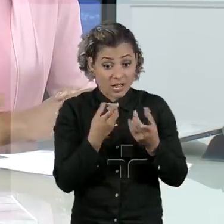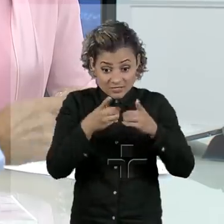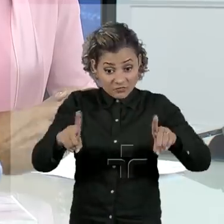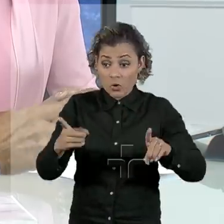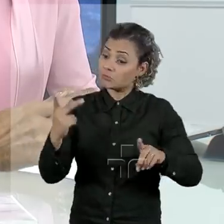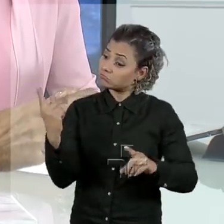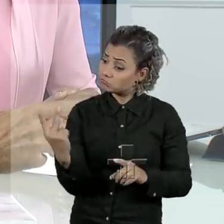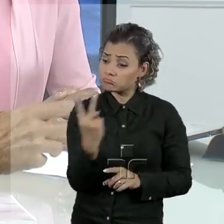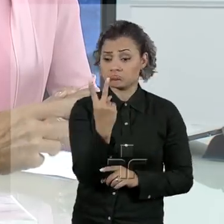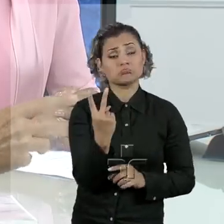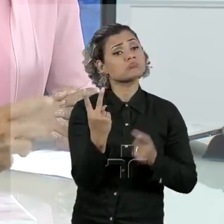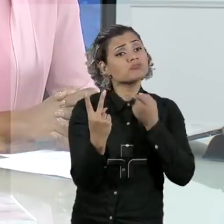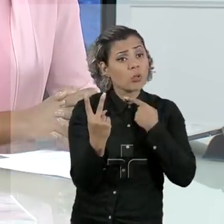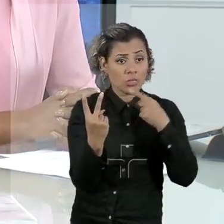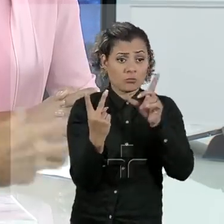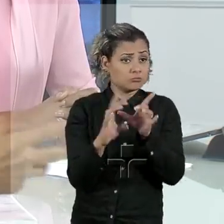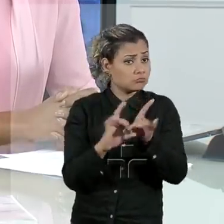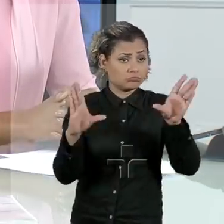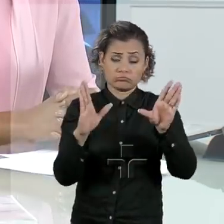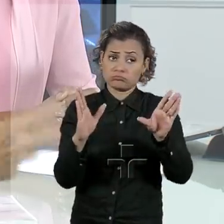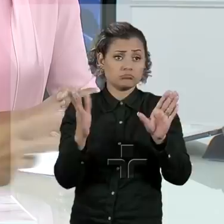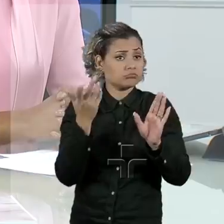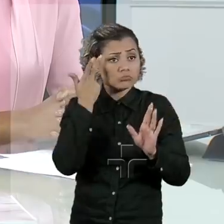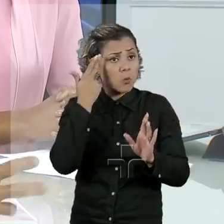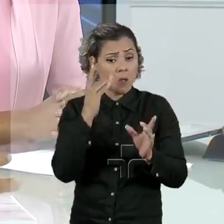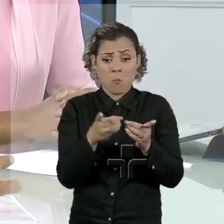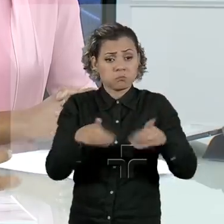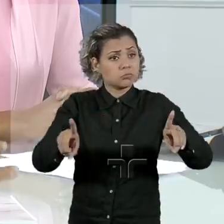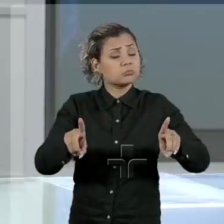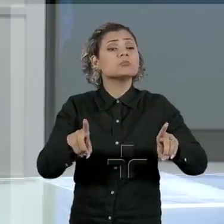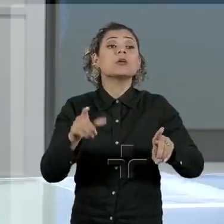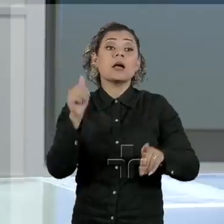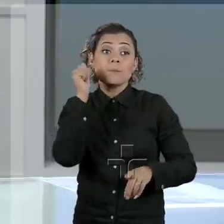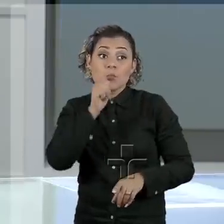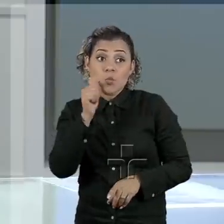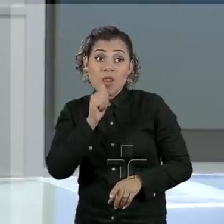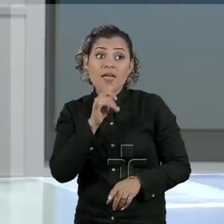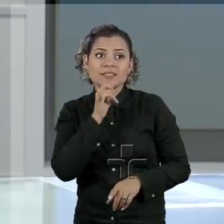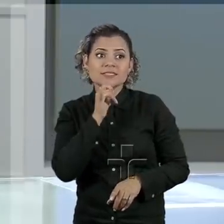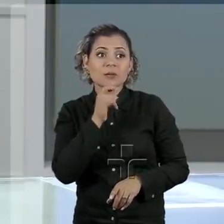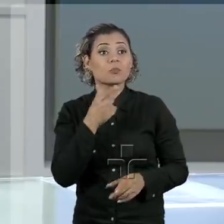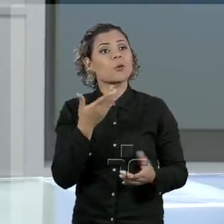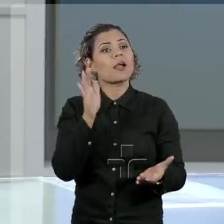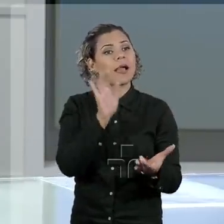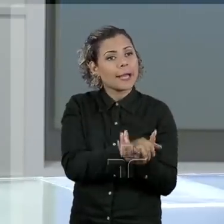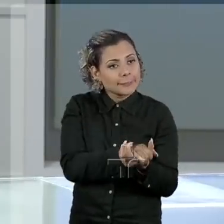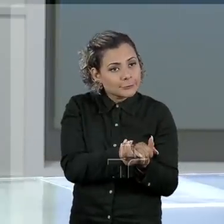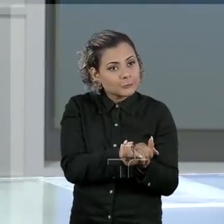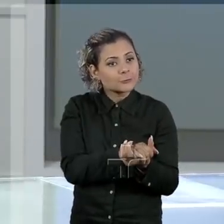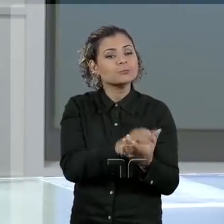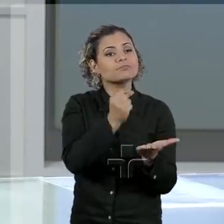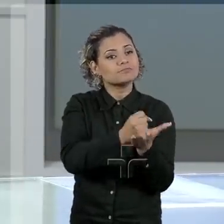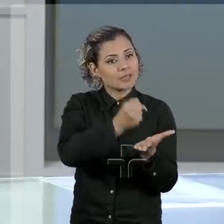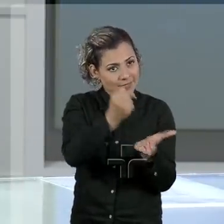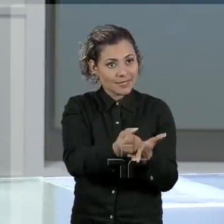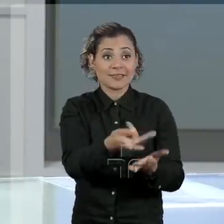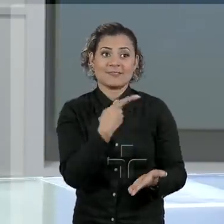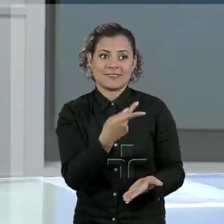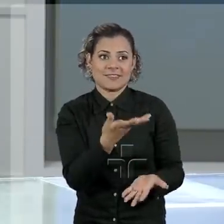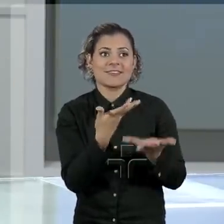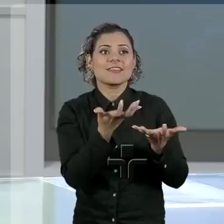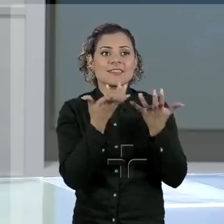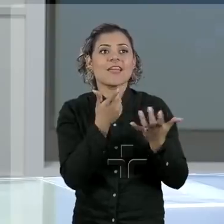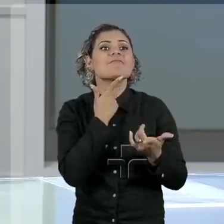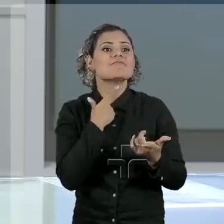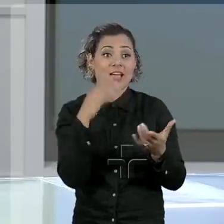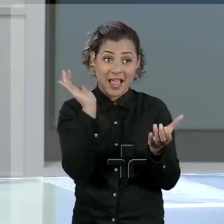das partes, no caso essa do separando, da separada, eles se uniram lá, né, num cartório dizendo, queremos casar.